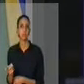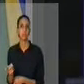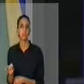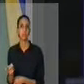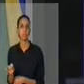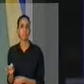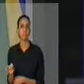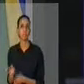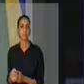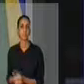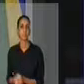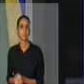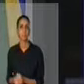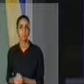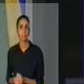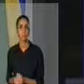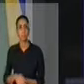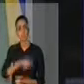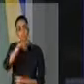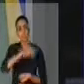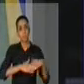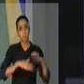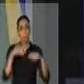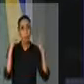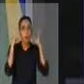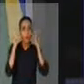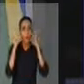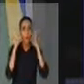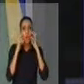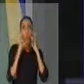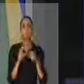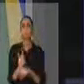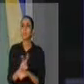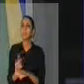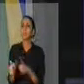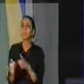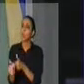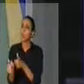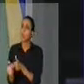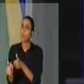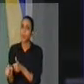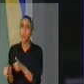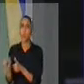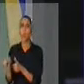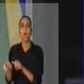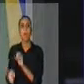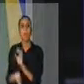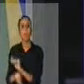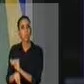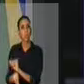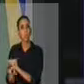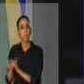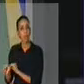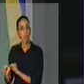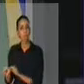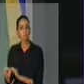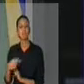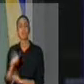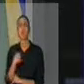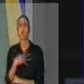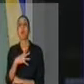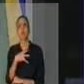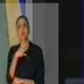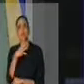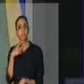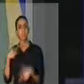coordenados e orientados pela Fono Luciara, onde acabei tomando conhecimento do